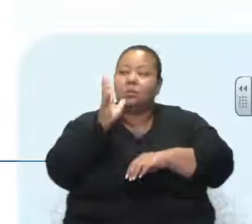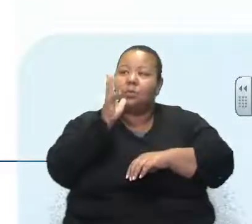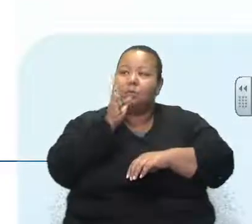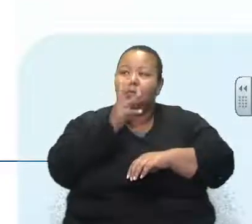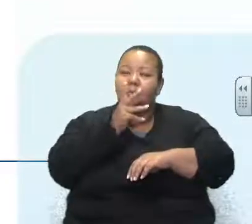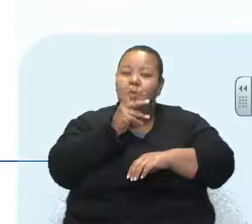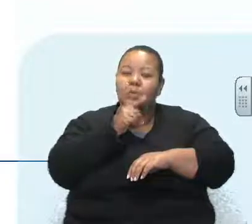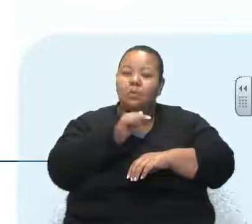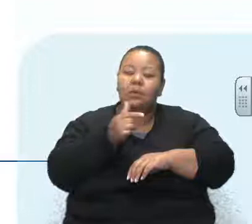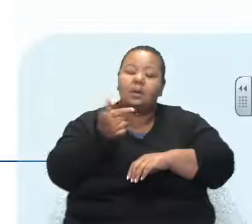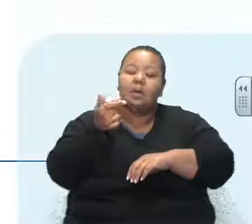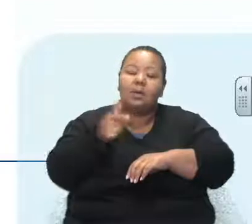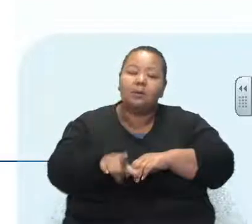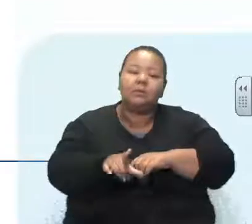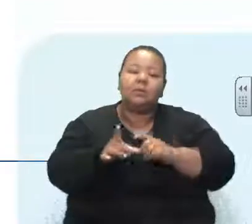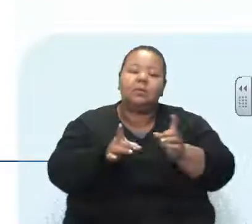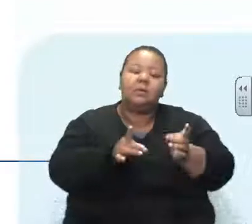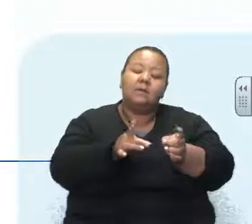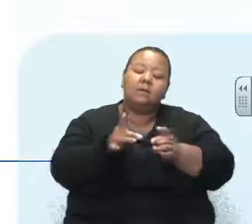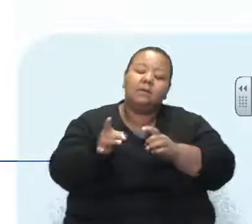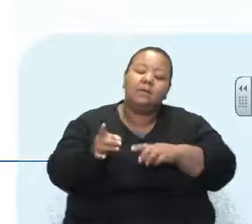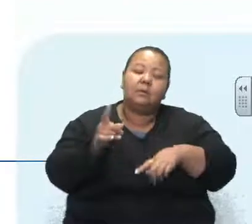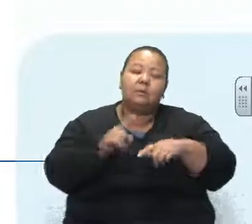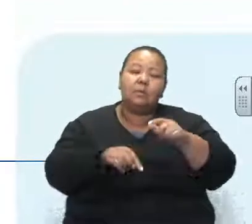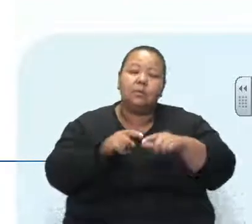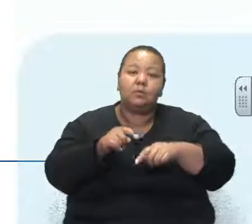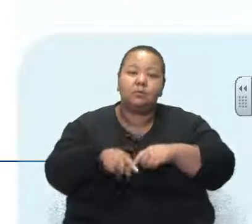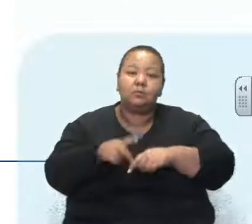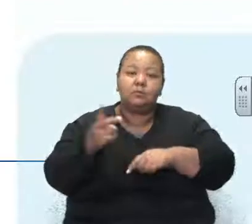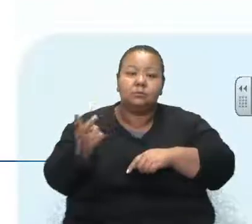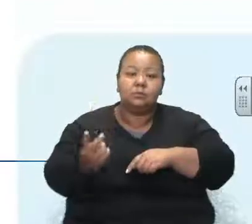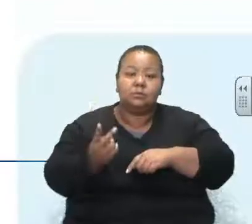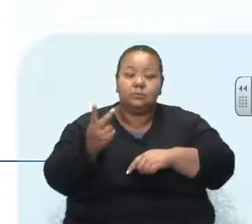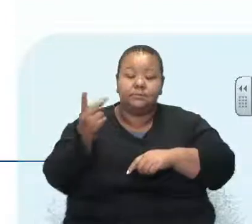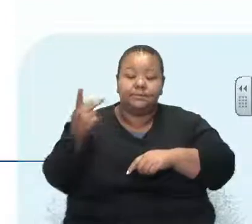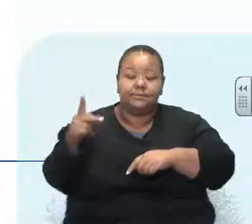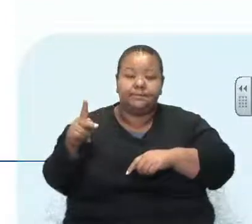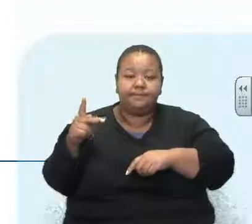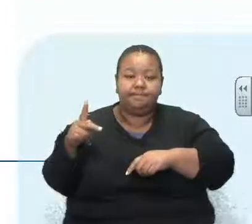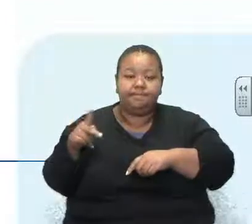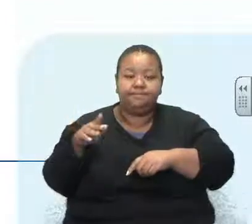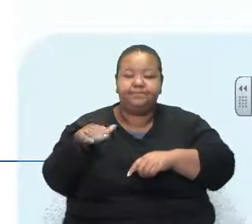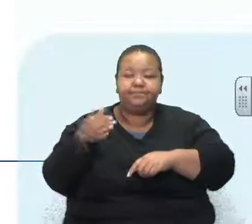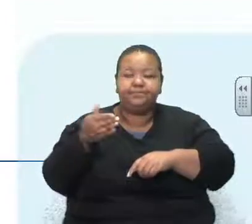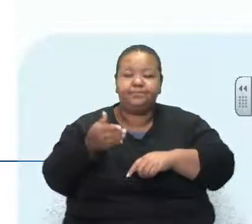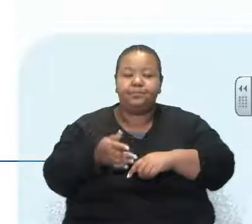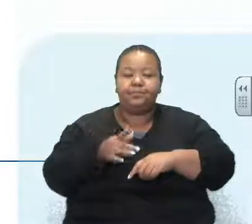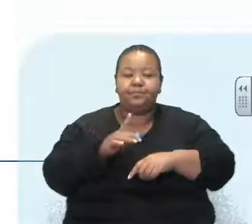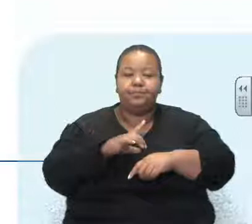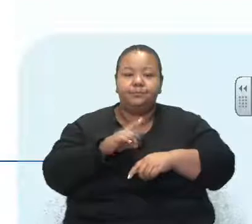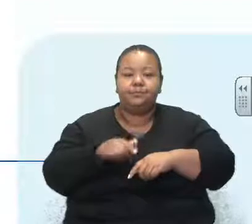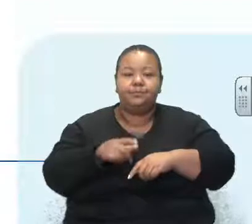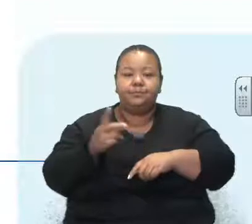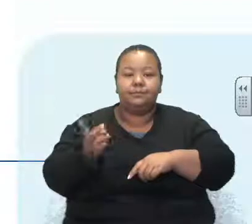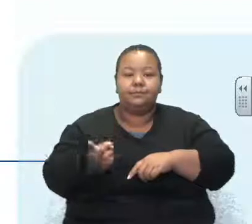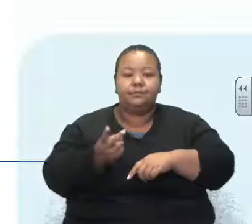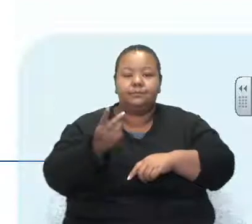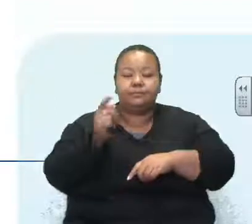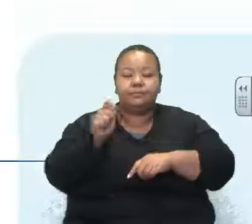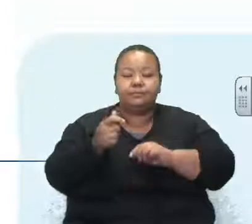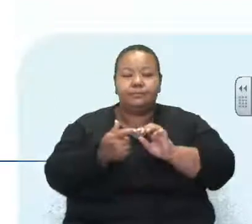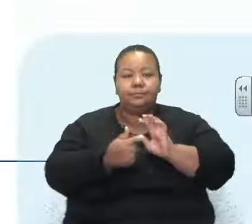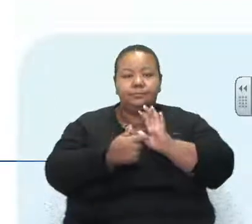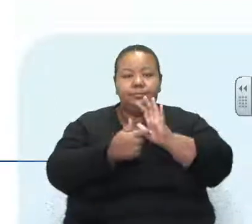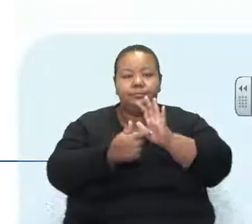ficar parada ali e o valor que esse estoque tem, o quanto que ela está ali de valores sendo